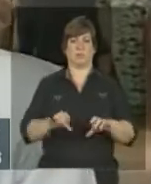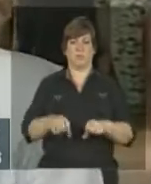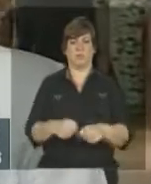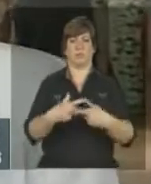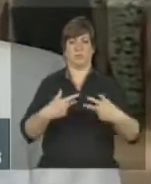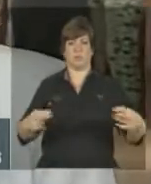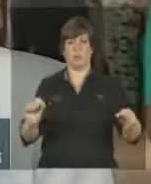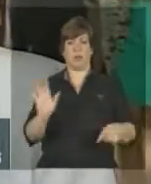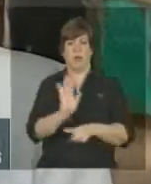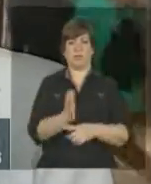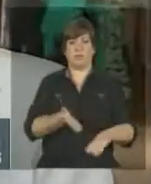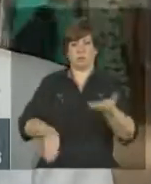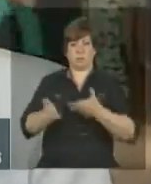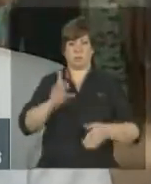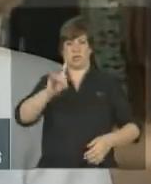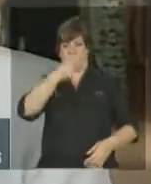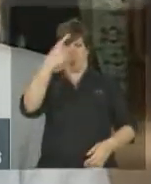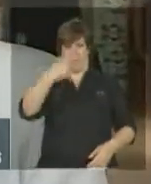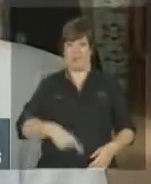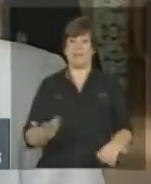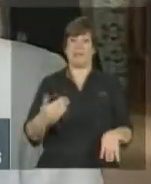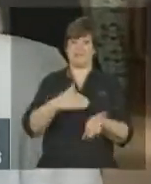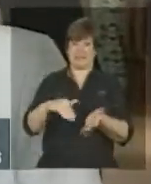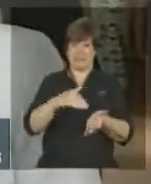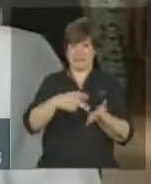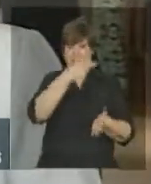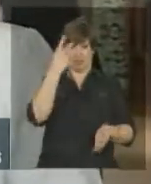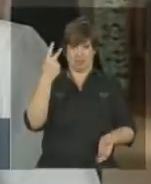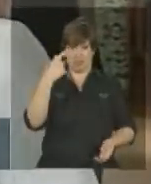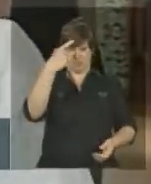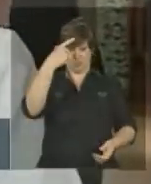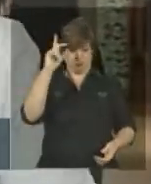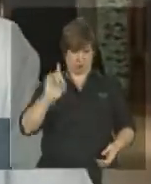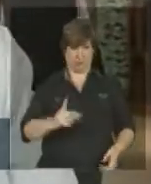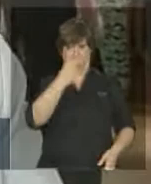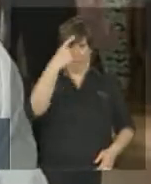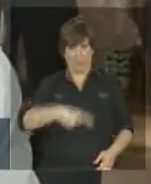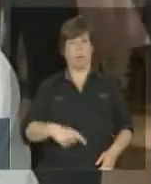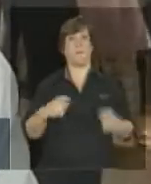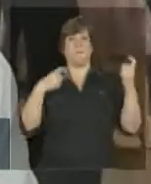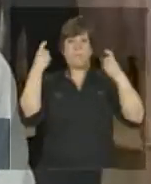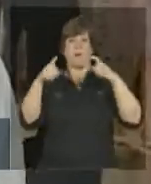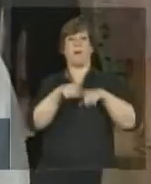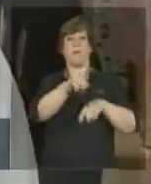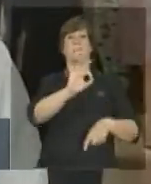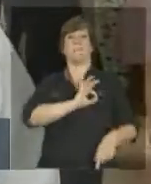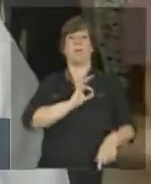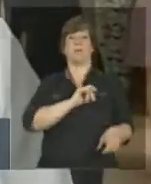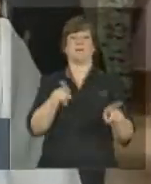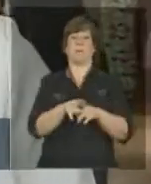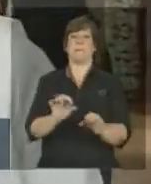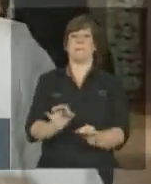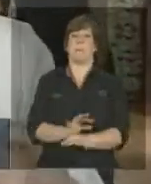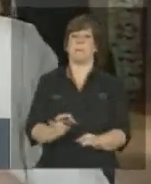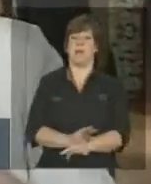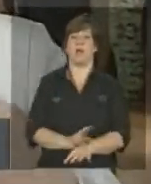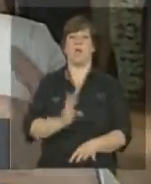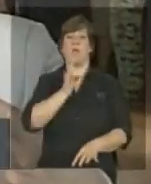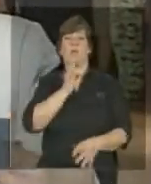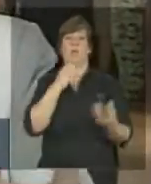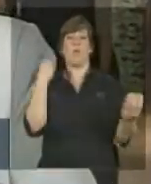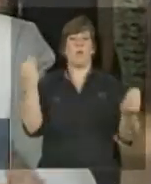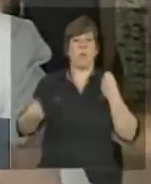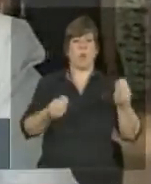atenção e de cuidado. Por isso a Secretaria de Direitos Humanos se preocupa também com os direitos humanos do policial, no sentido de verificarmos as